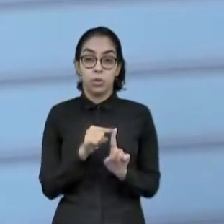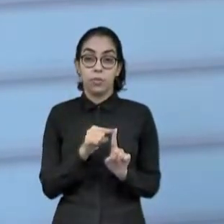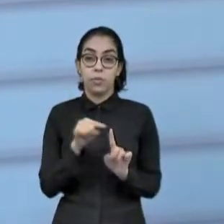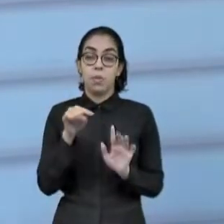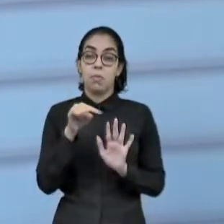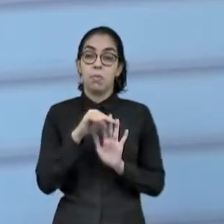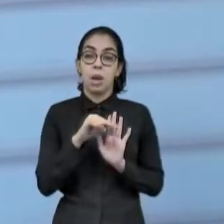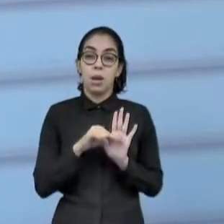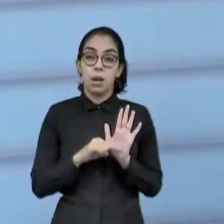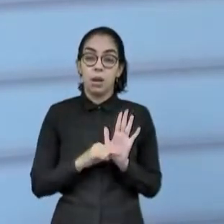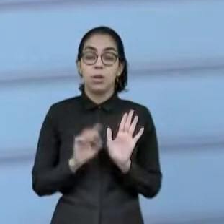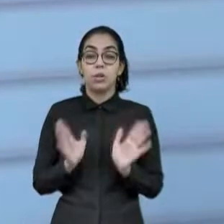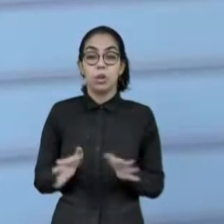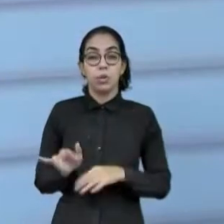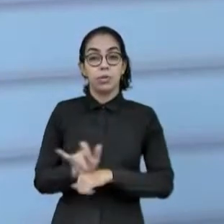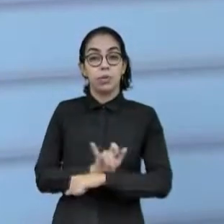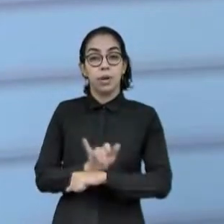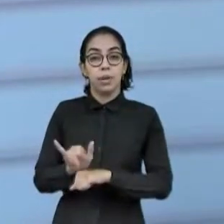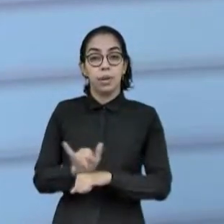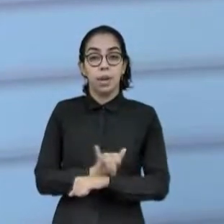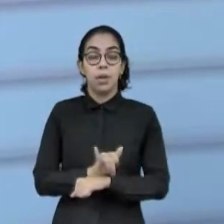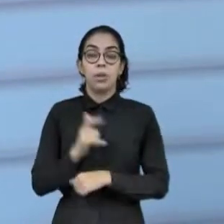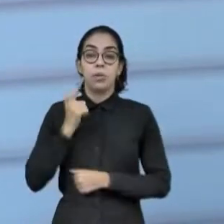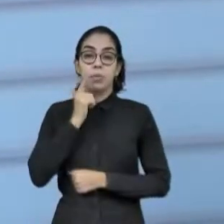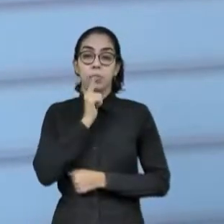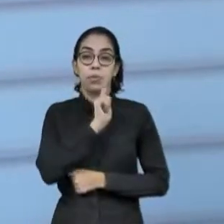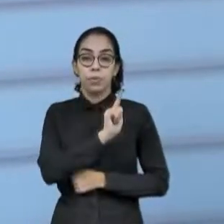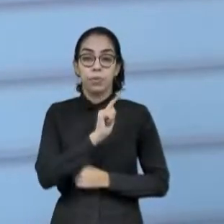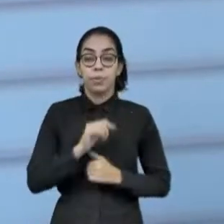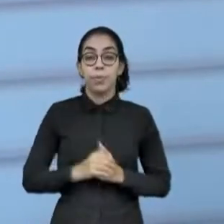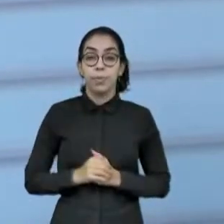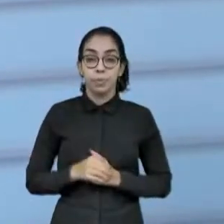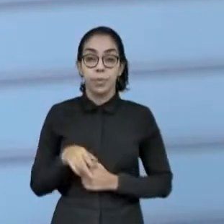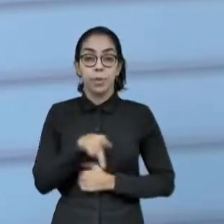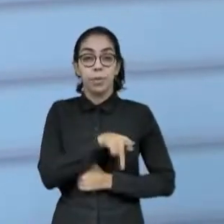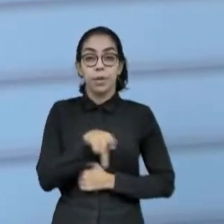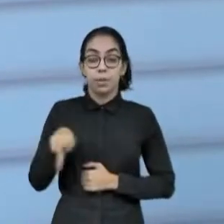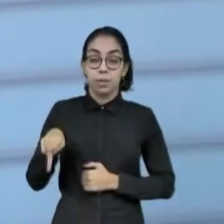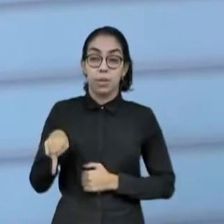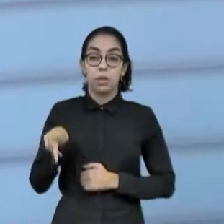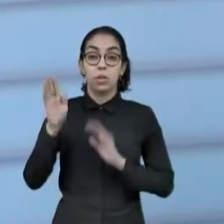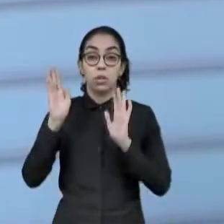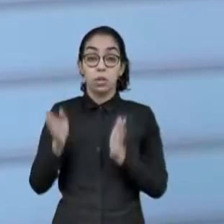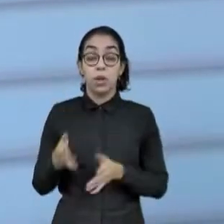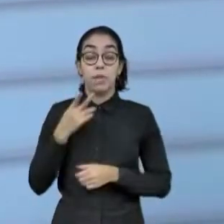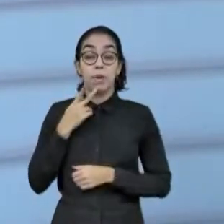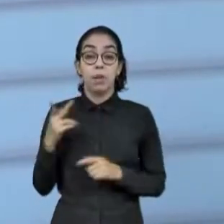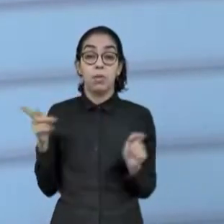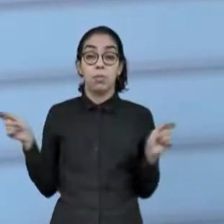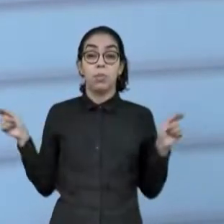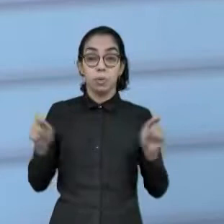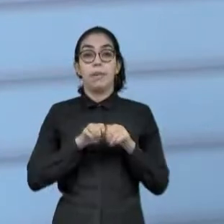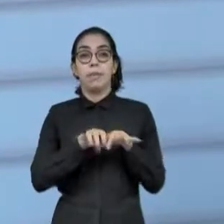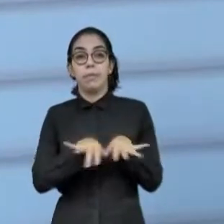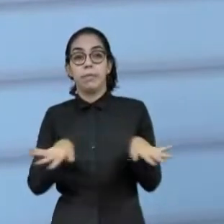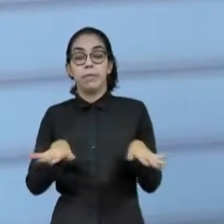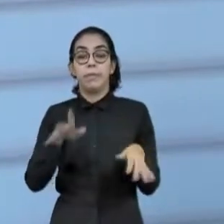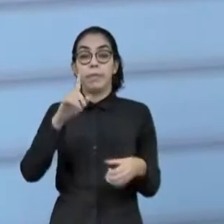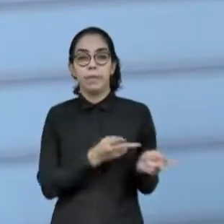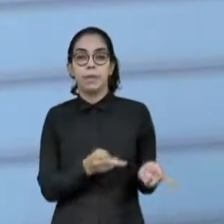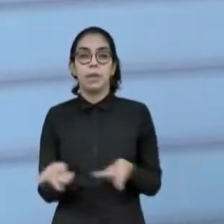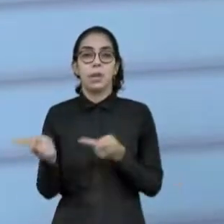planejamento estratégico, já tinha. Inclusive, o presidente apontou uma possível expansão do escritório, né, para o de